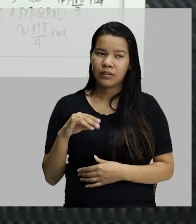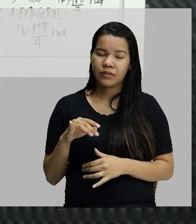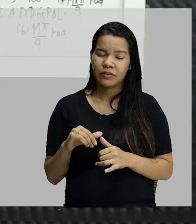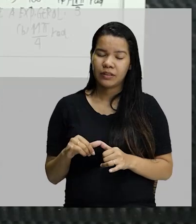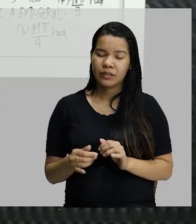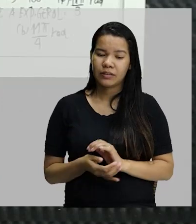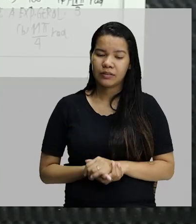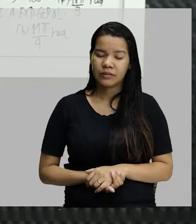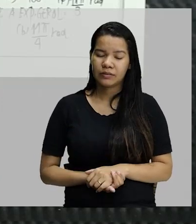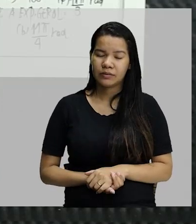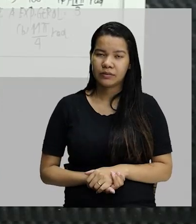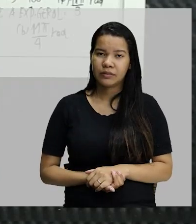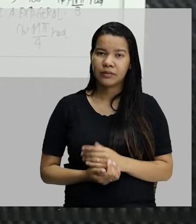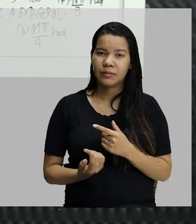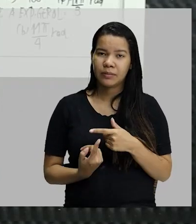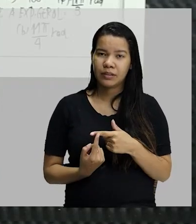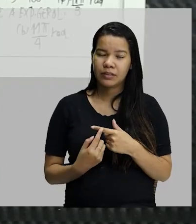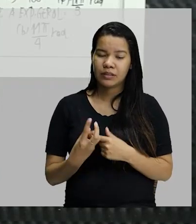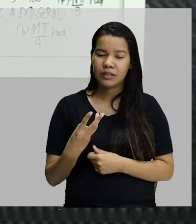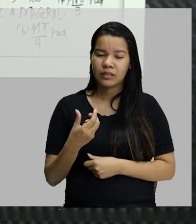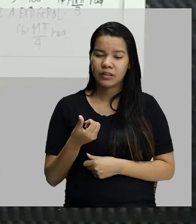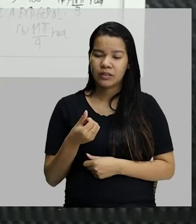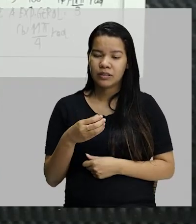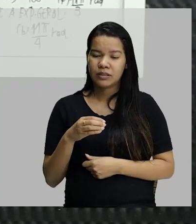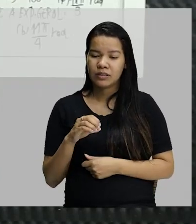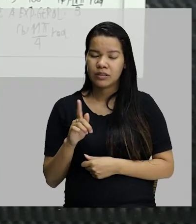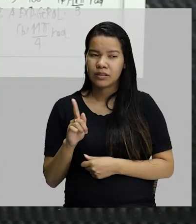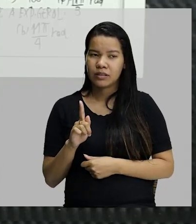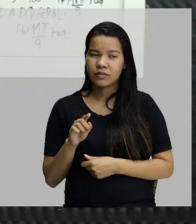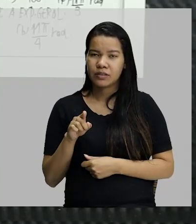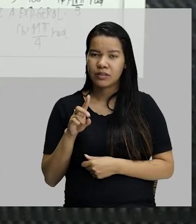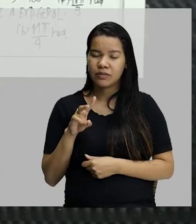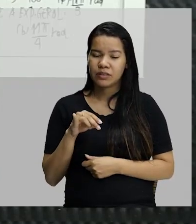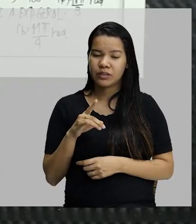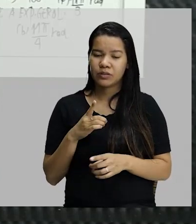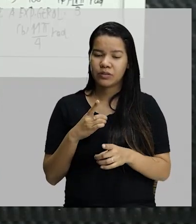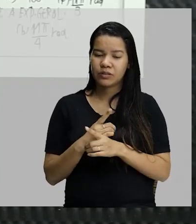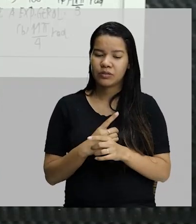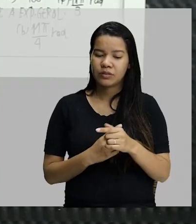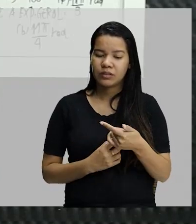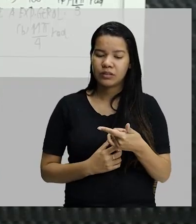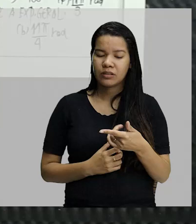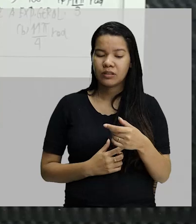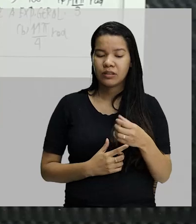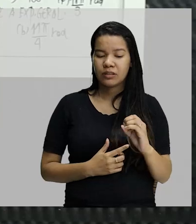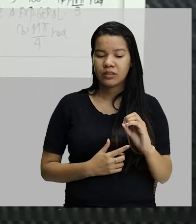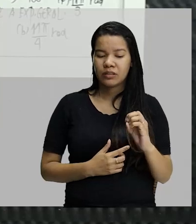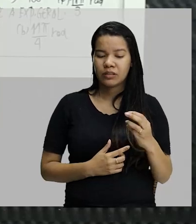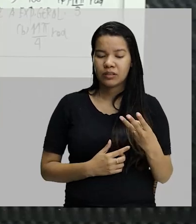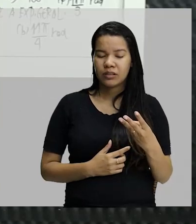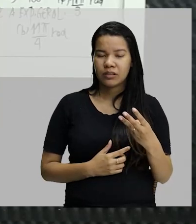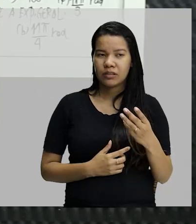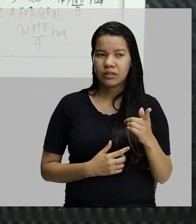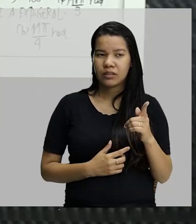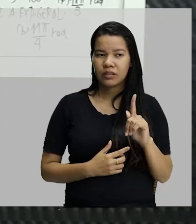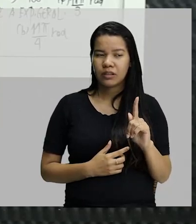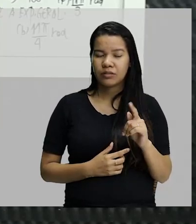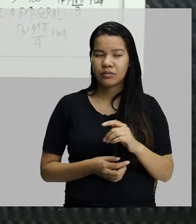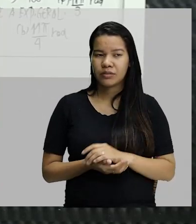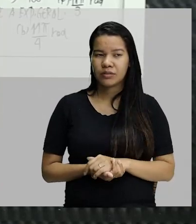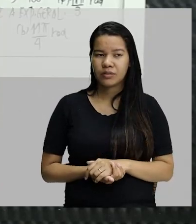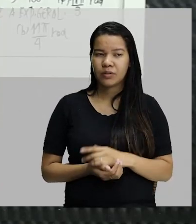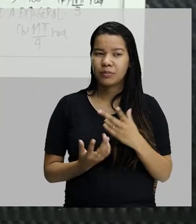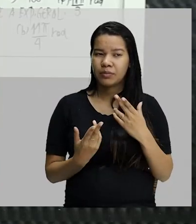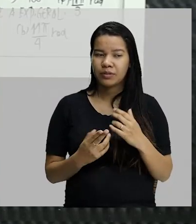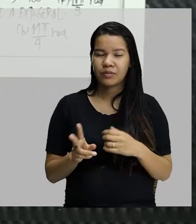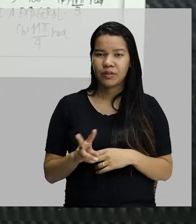mais 360 graus. Você vai encontrar aqui 203 graus. Tá? Por coincidência, deu o mesmo